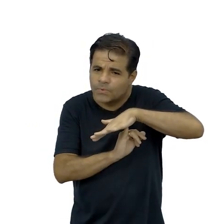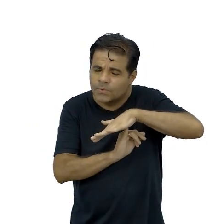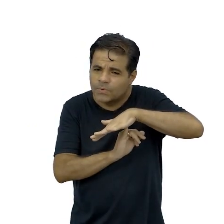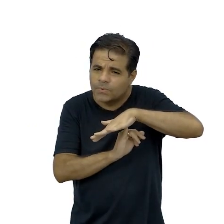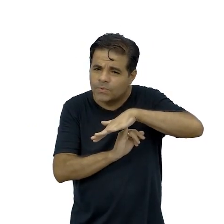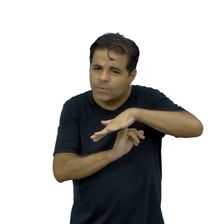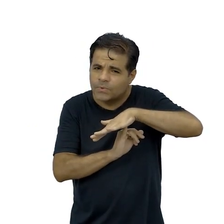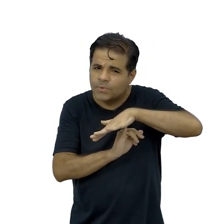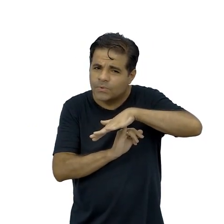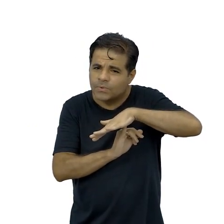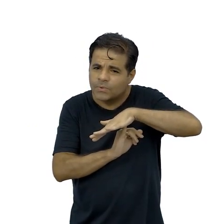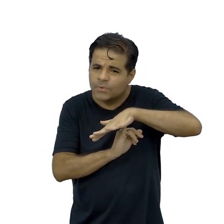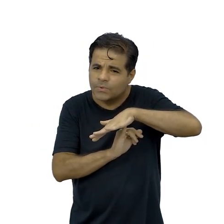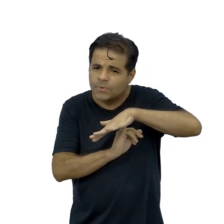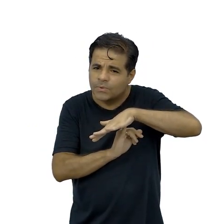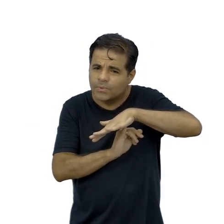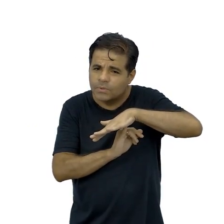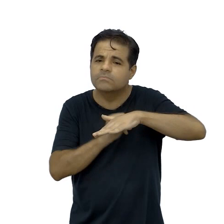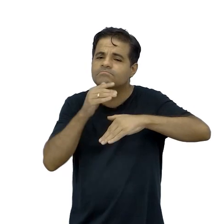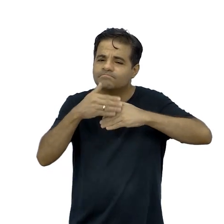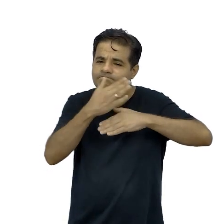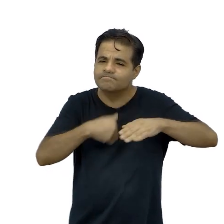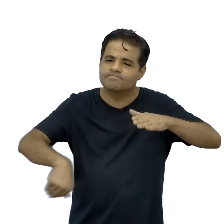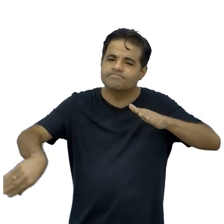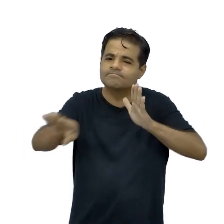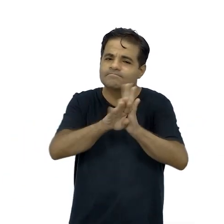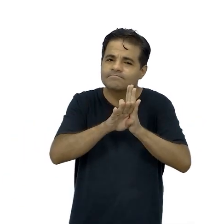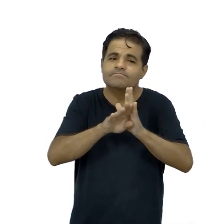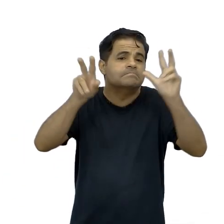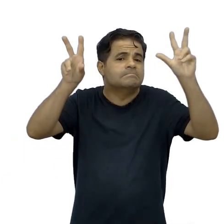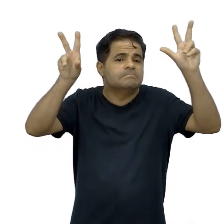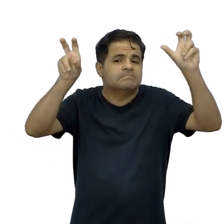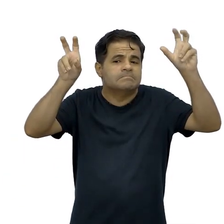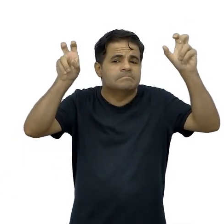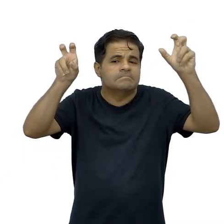algumas conclusões a partir de